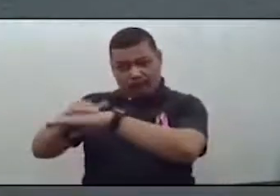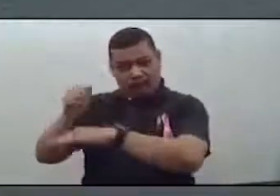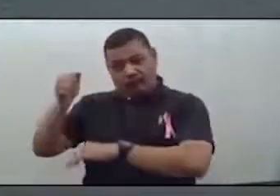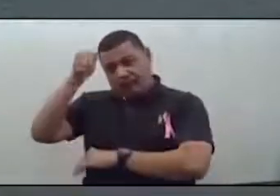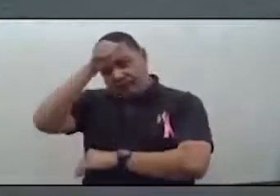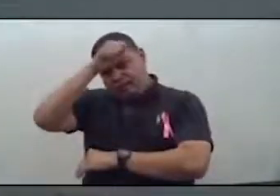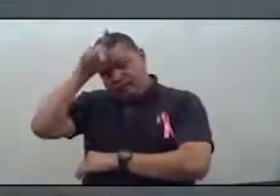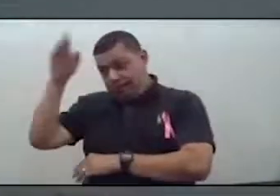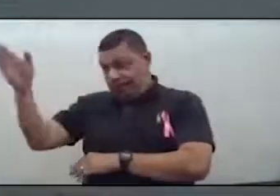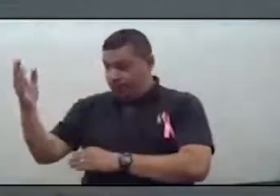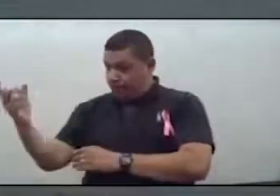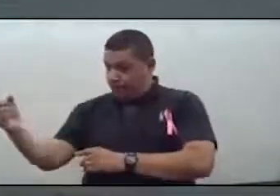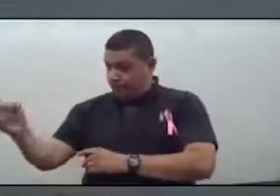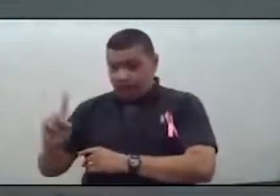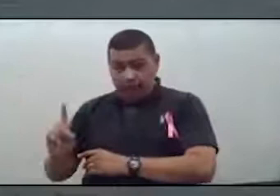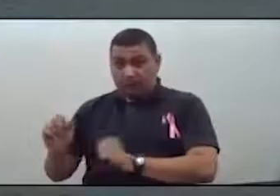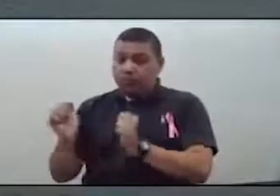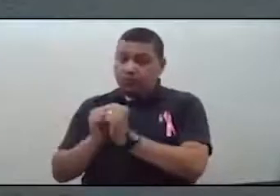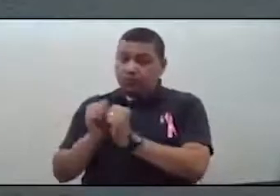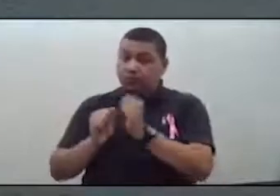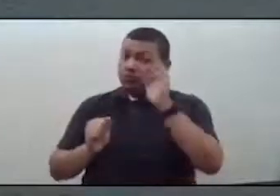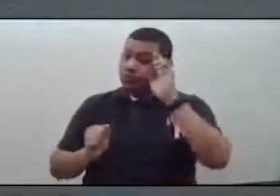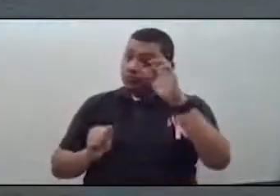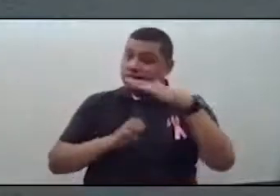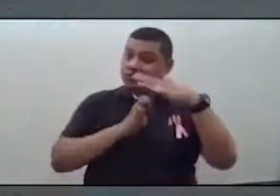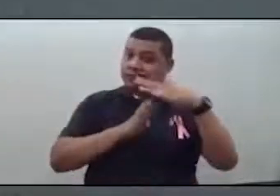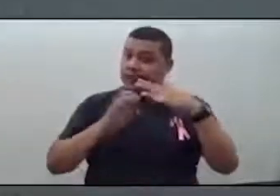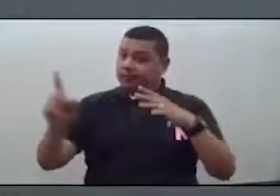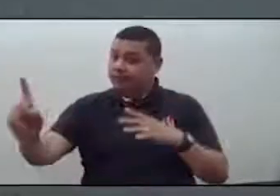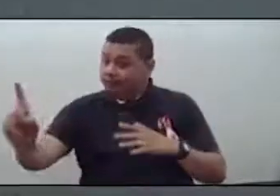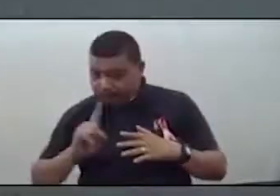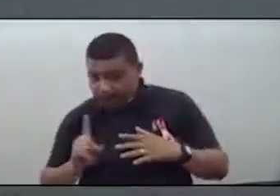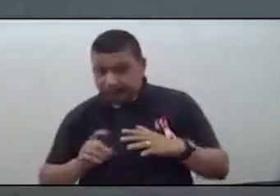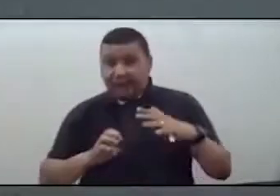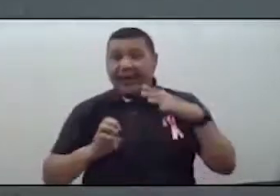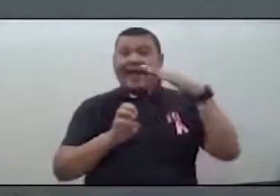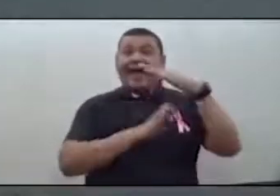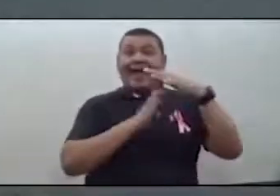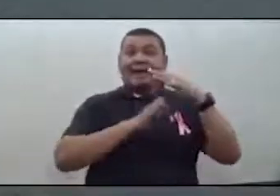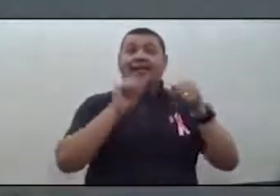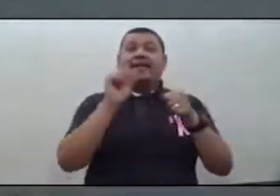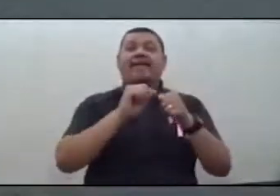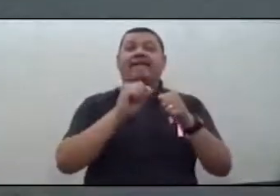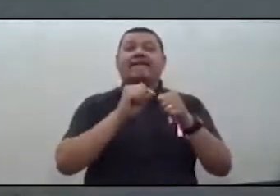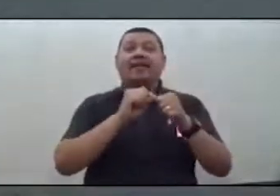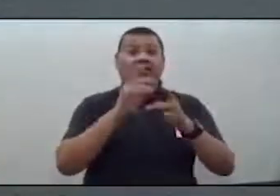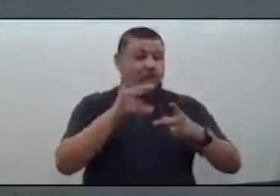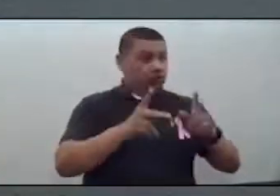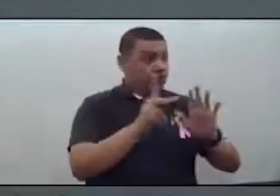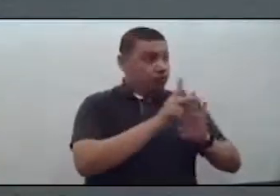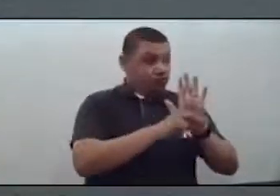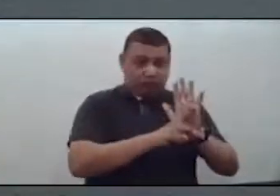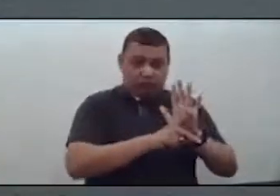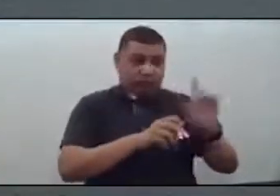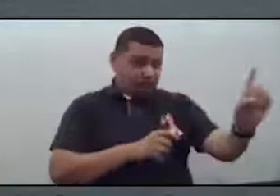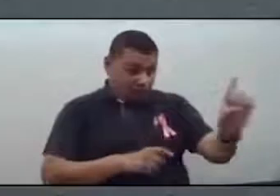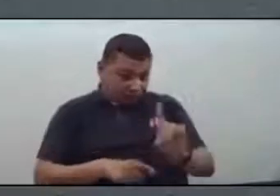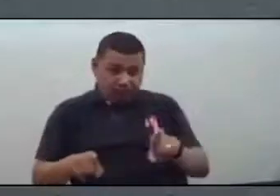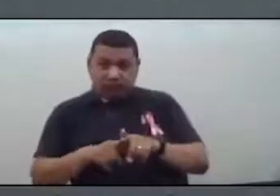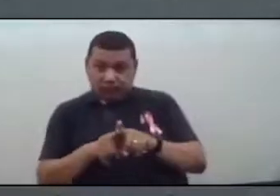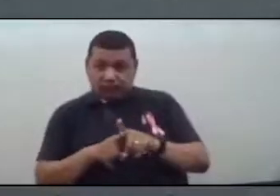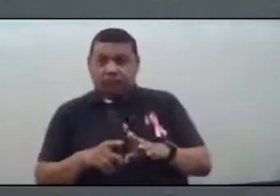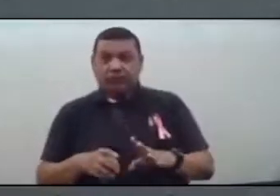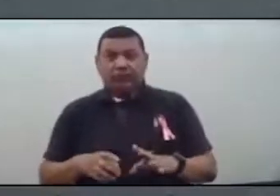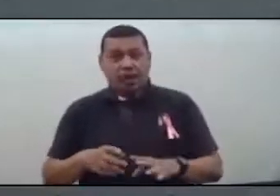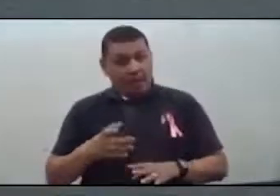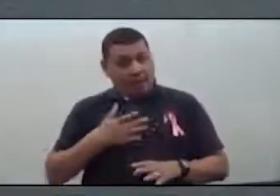a empresa que fez o planejamento, que fez o projeto, com a empresa que executou. Acredito e penso que todos os vereadores precisam